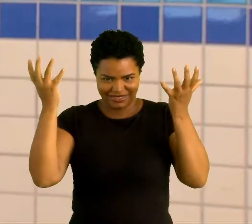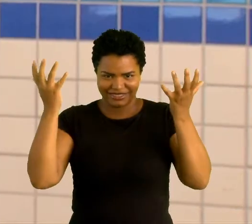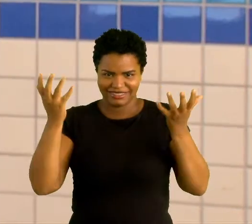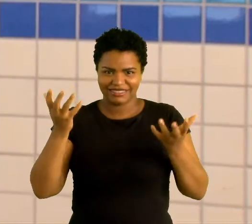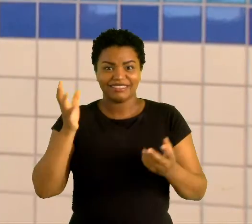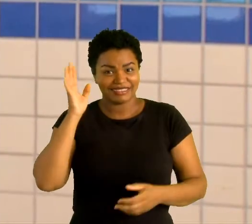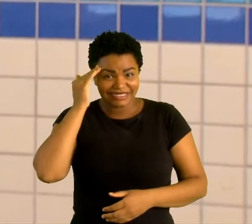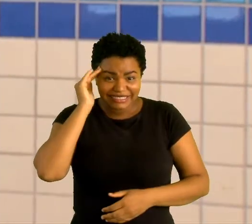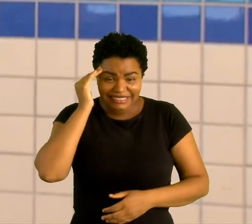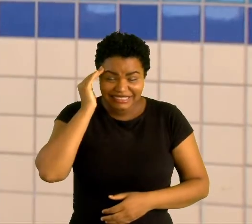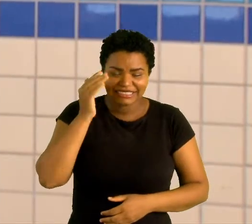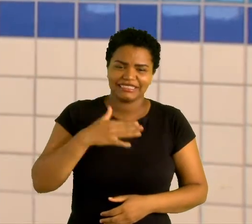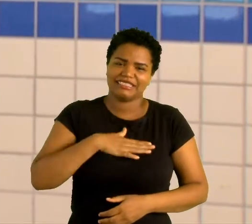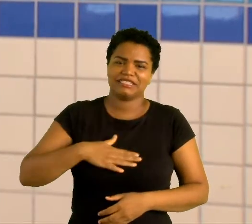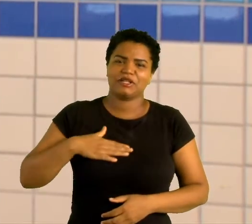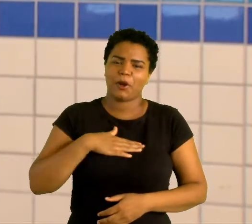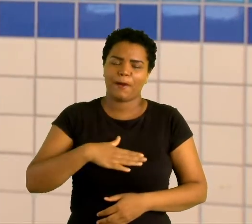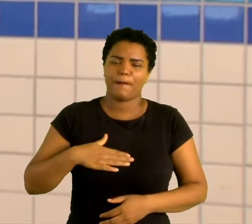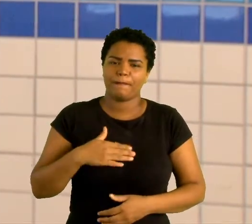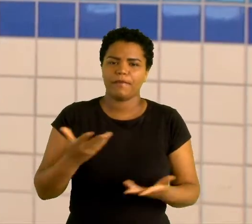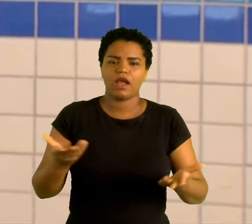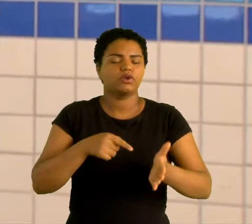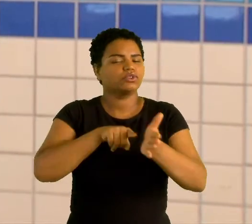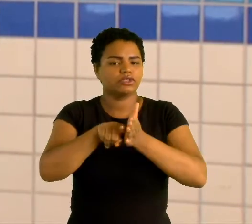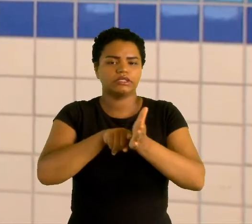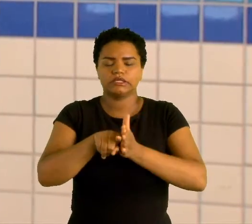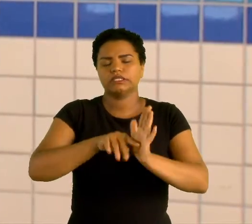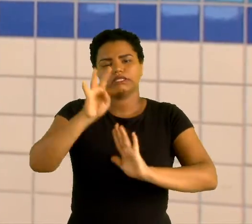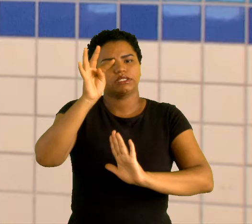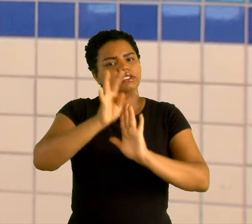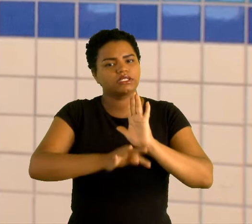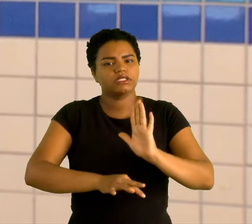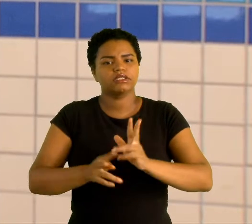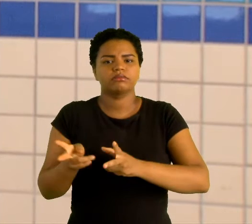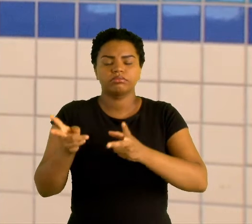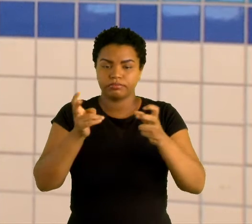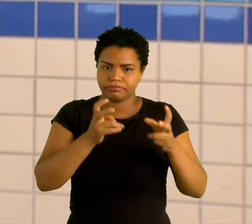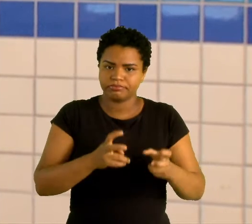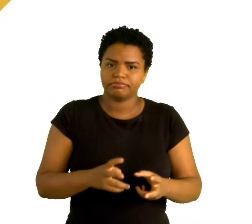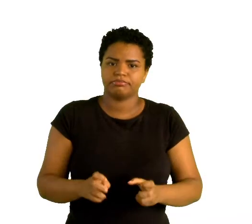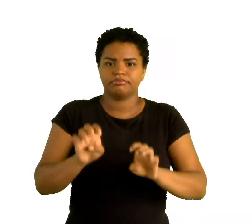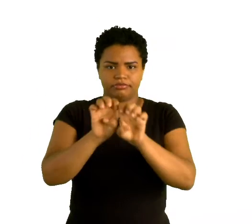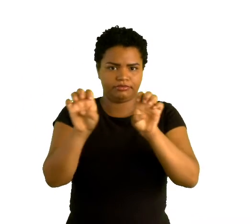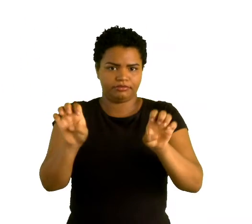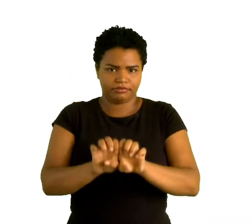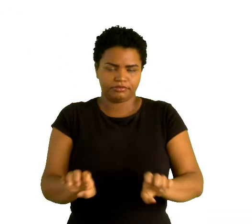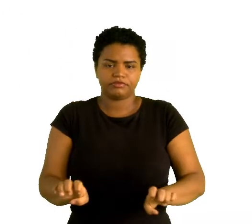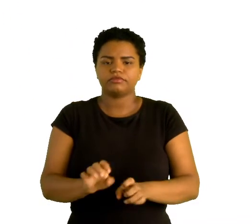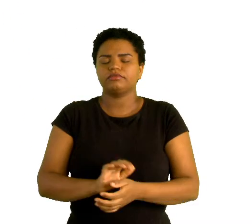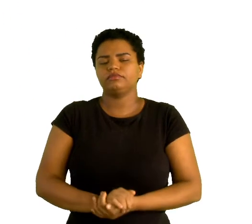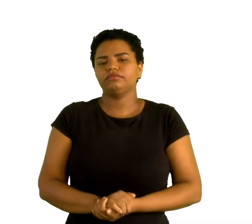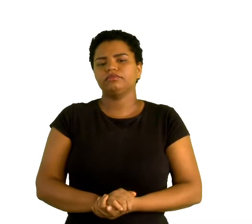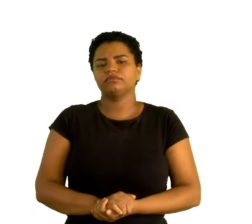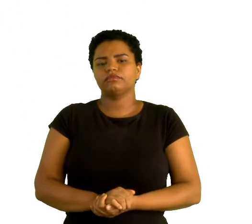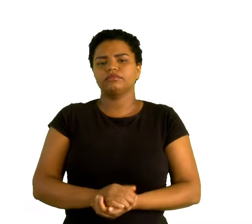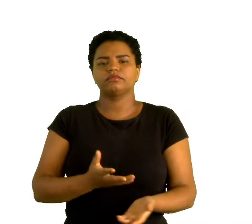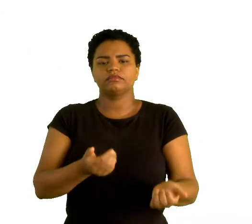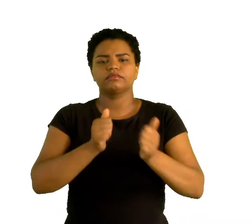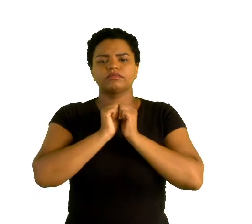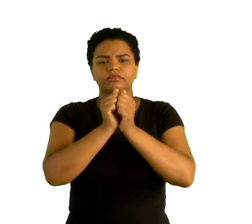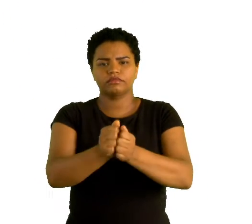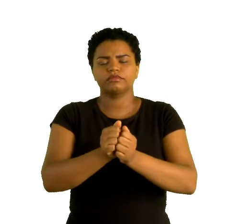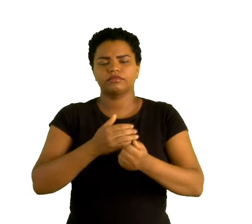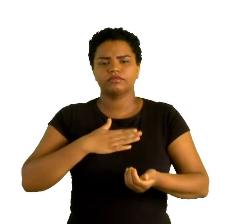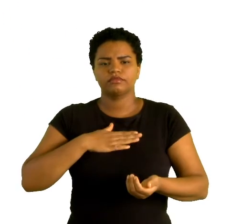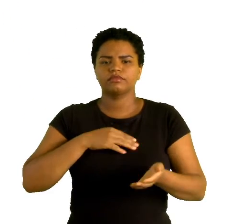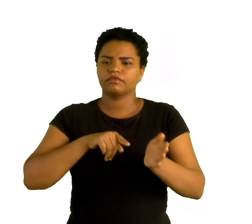Gostaram? Vamos agora fazer a análise do texto, observando as estruturas. Acompanha comigo a primeira